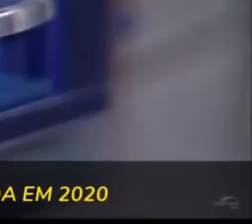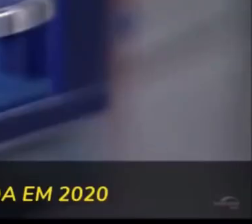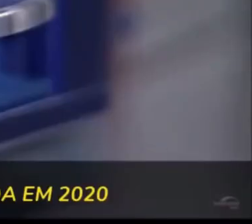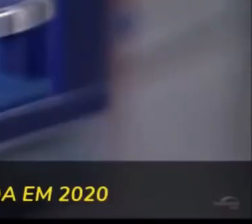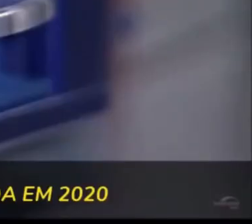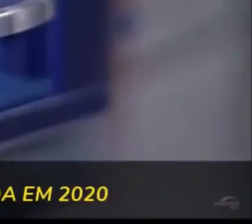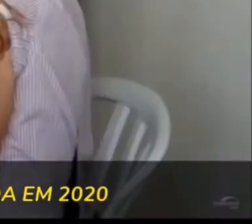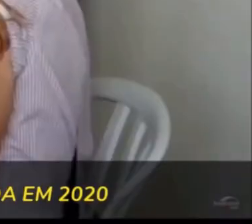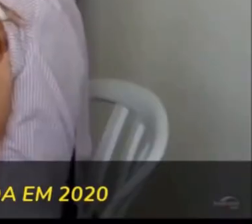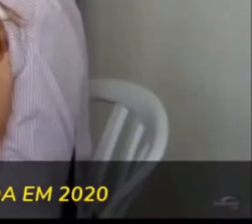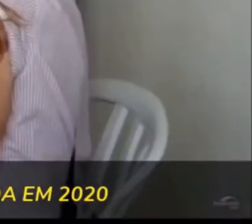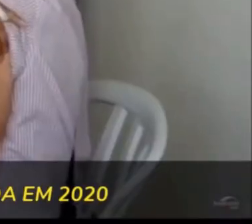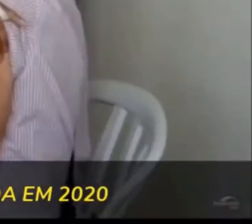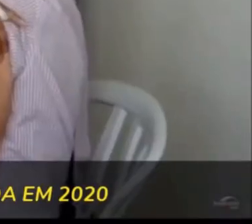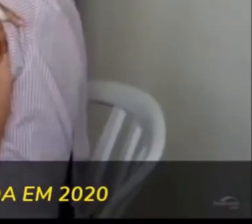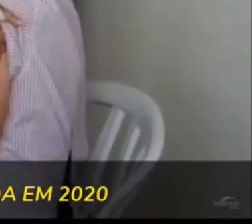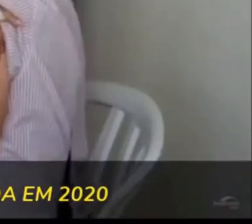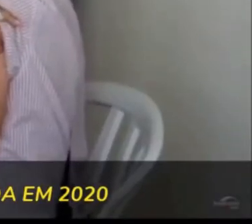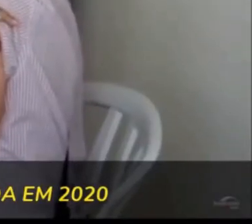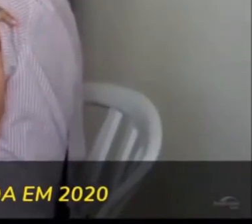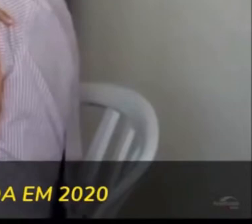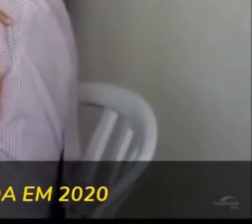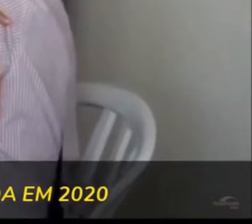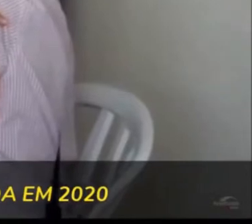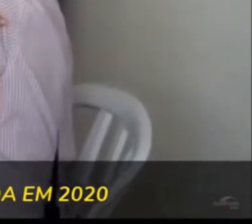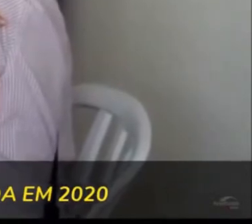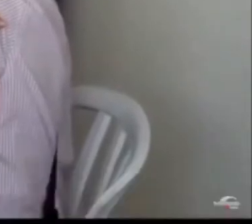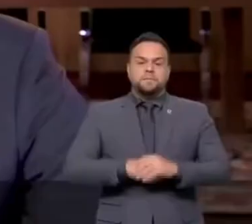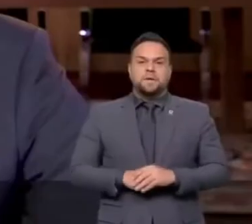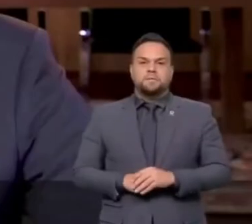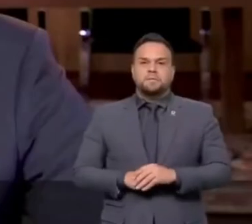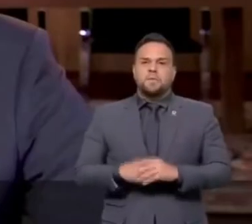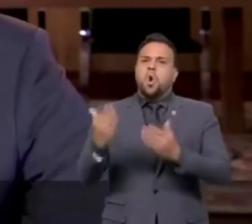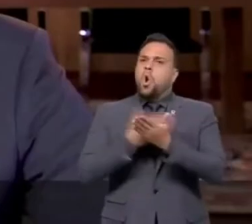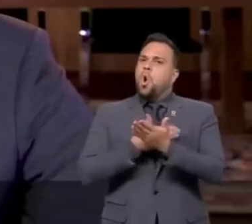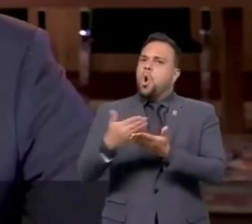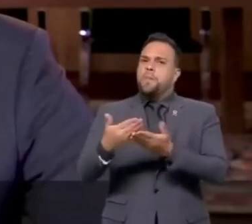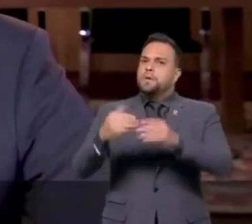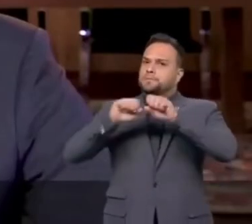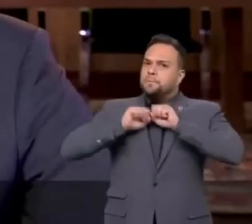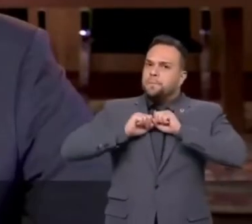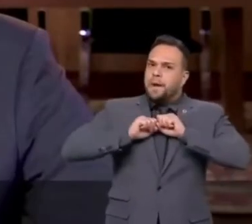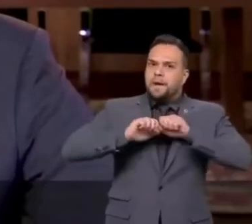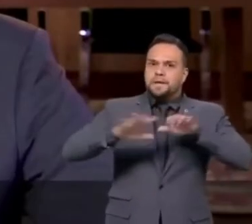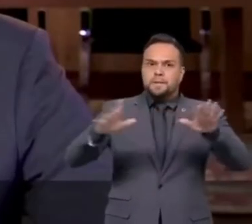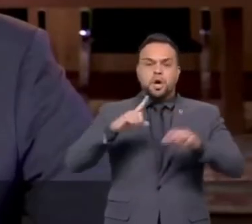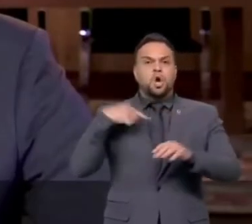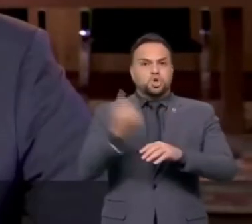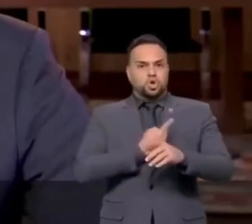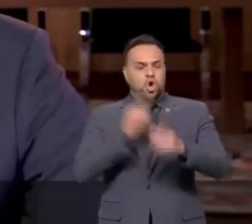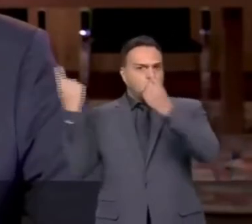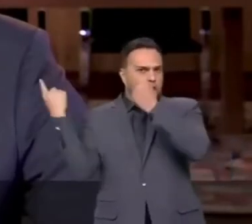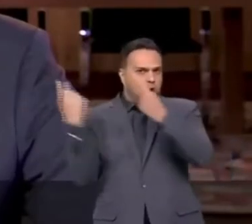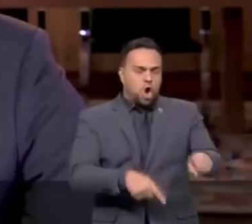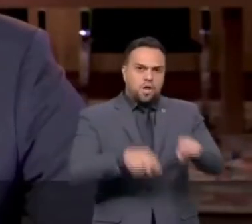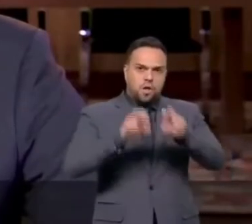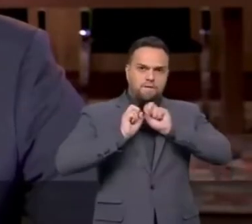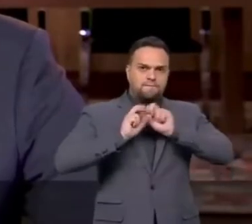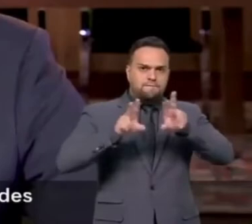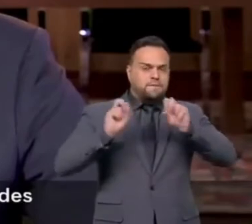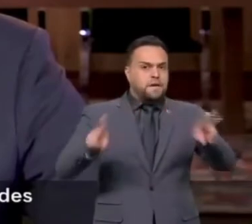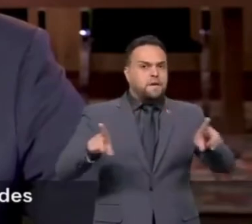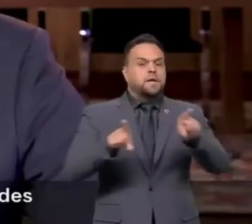Todas previam entregas de doses ainda em 2020. Desde o início da pandemia, falei que deveríamos combater o